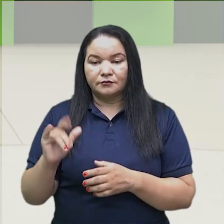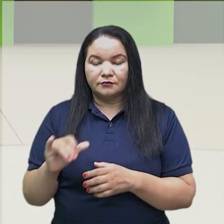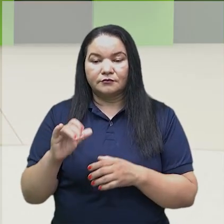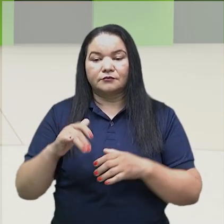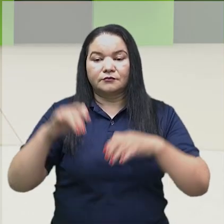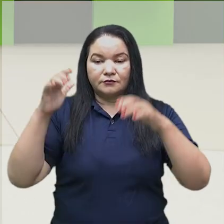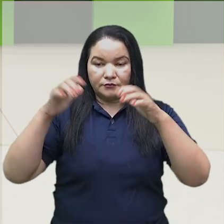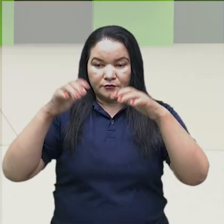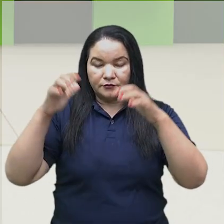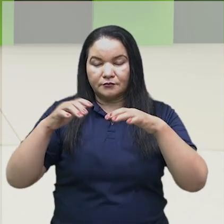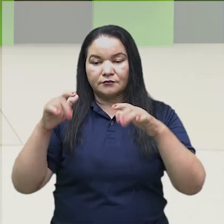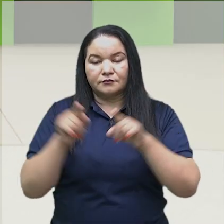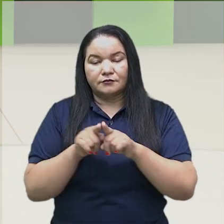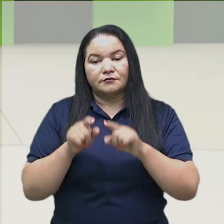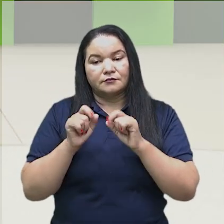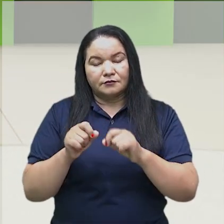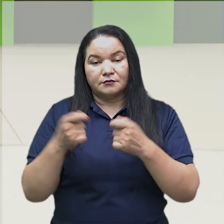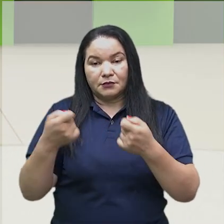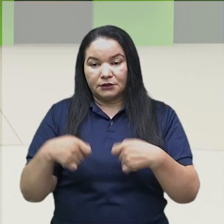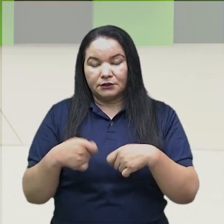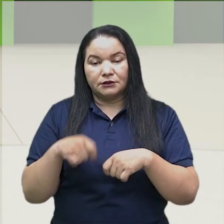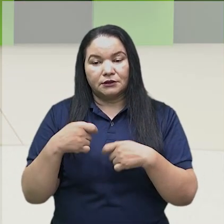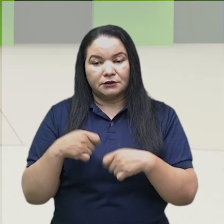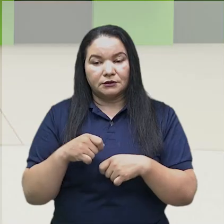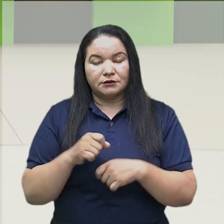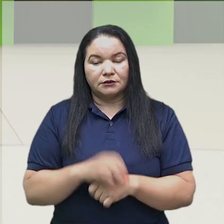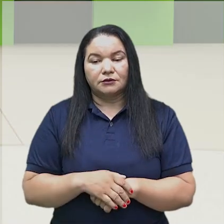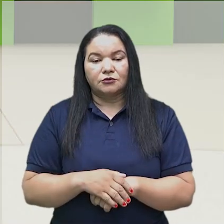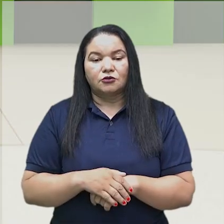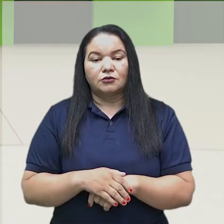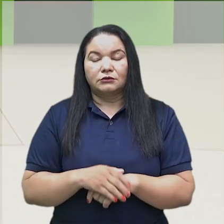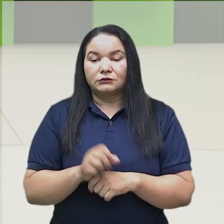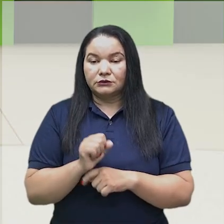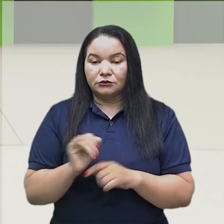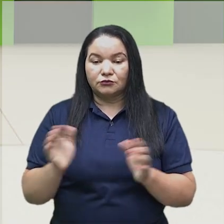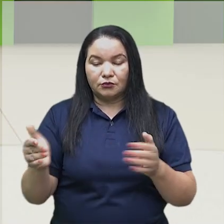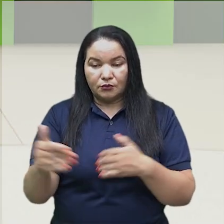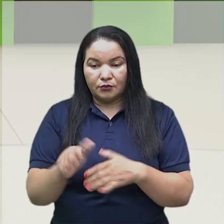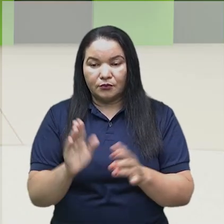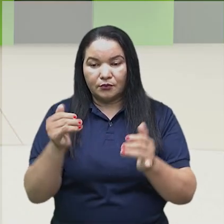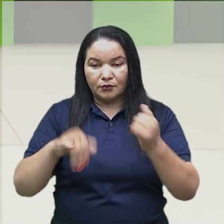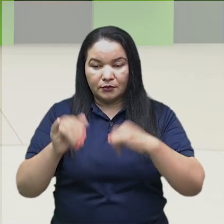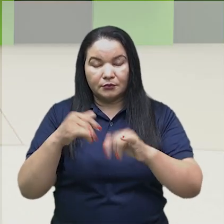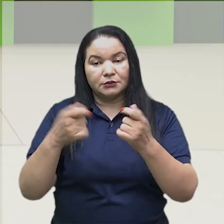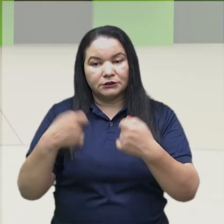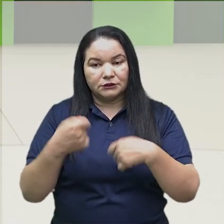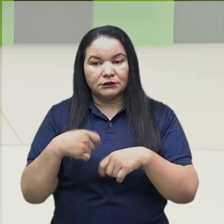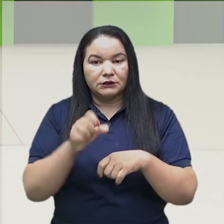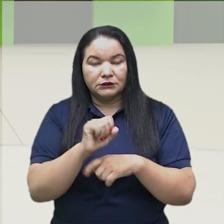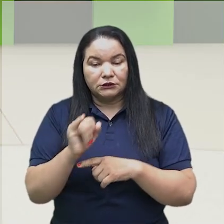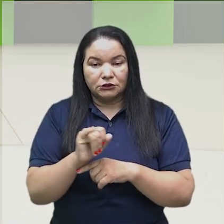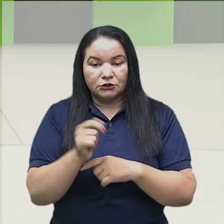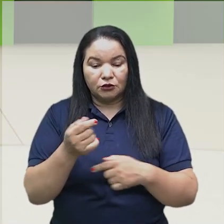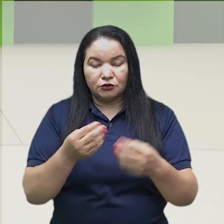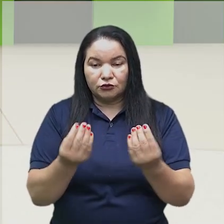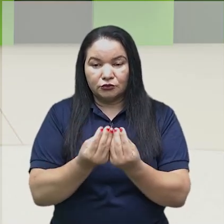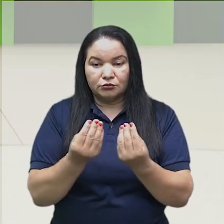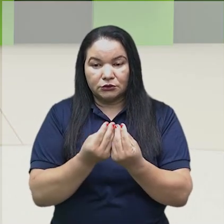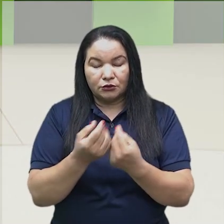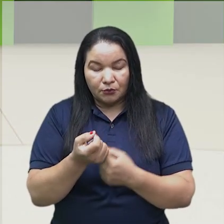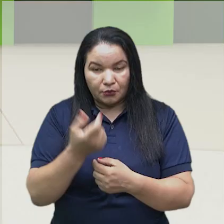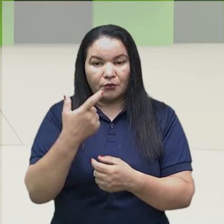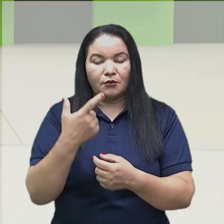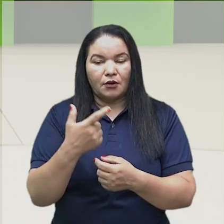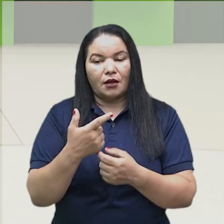chuveiro, né, a gente viu lá na animação que no laboratório de química tem que ter um chuveiro, caso a pessoa ali, caso caia